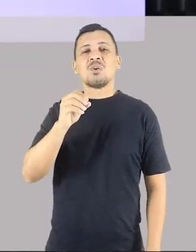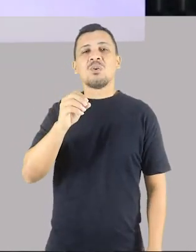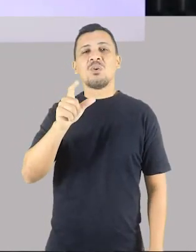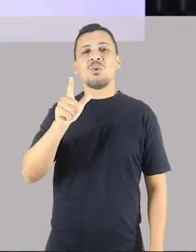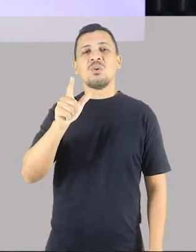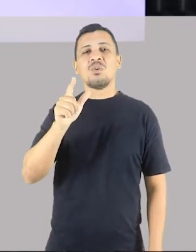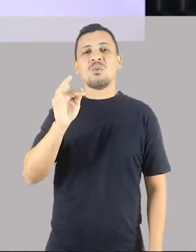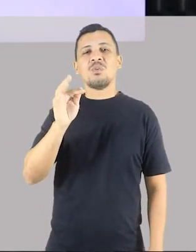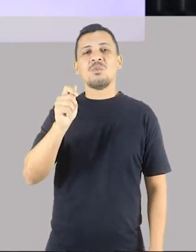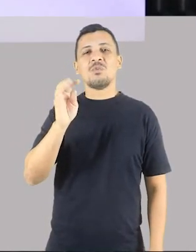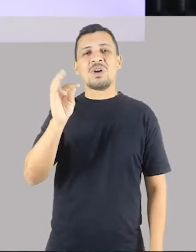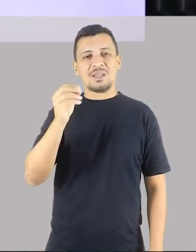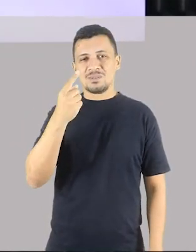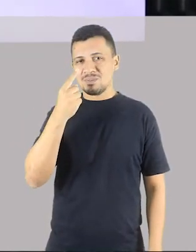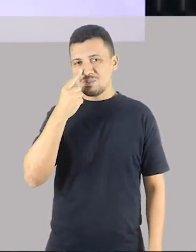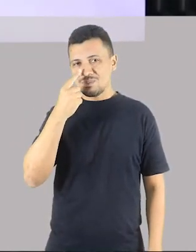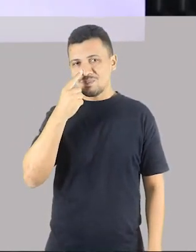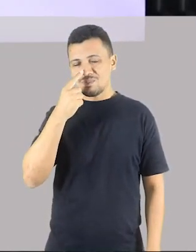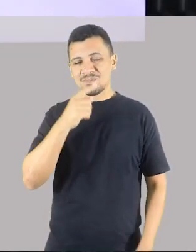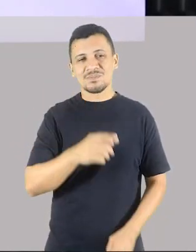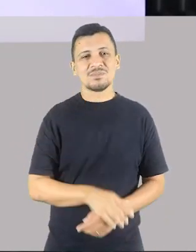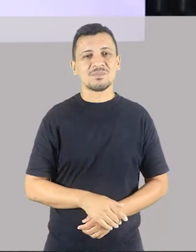tenho um verso que ele é